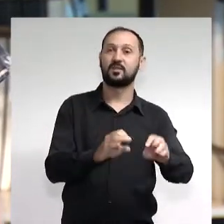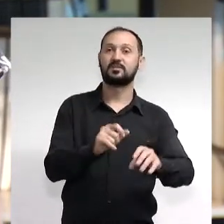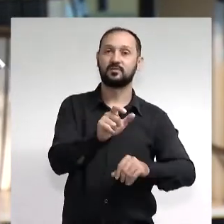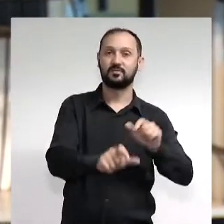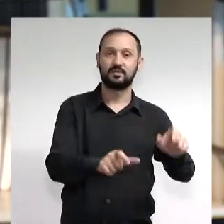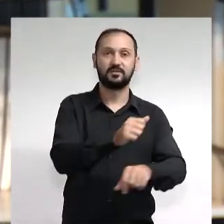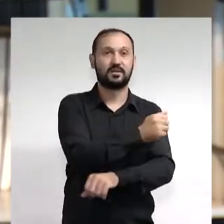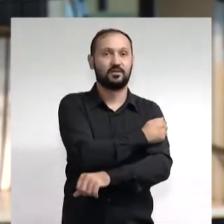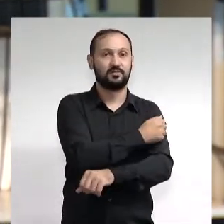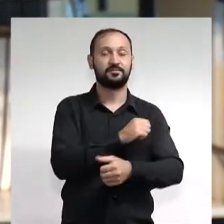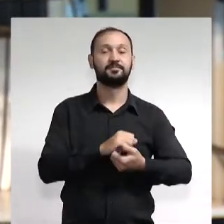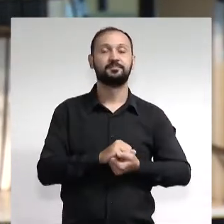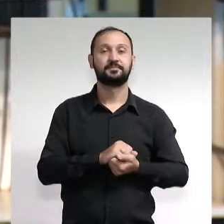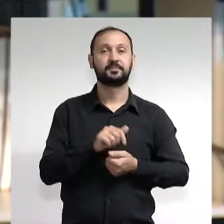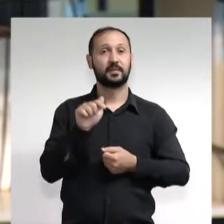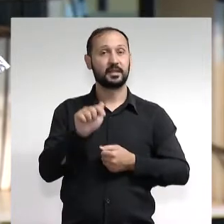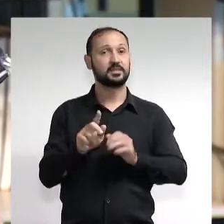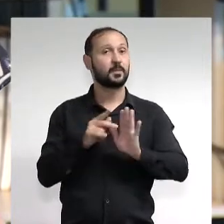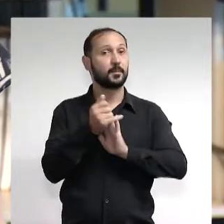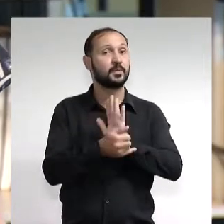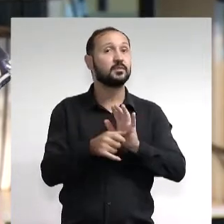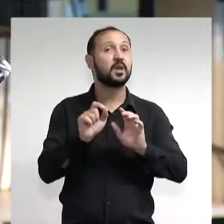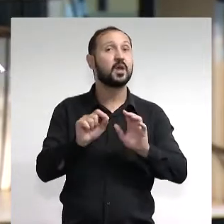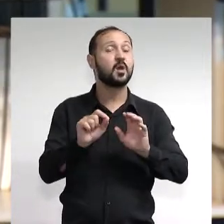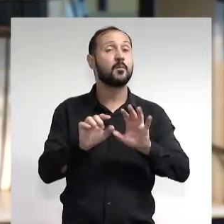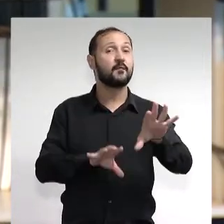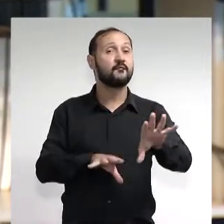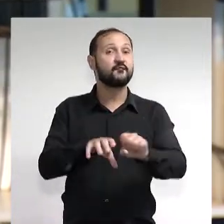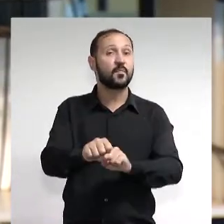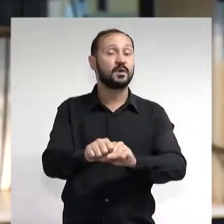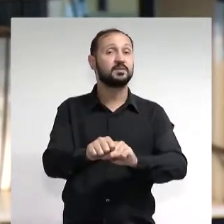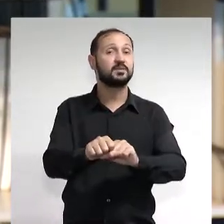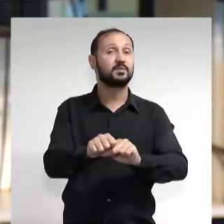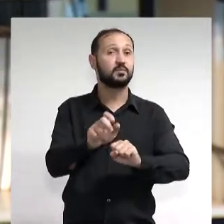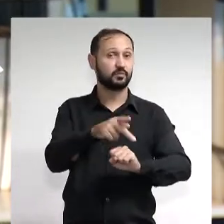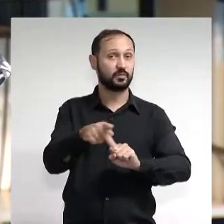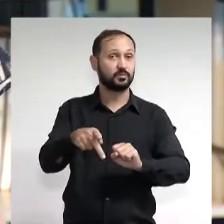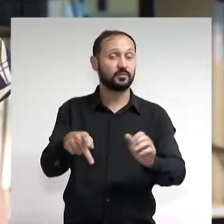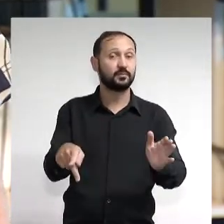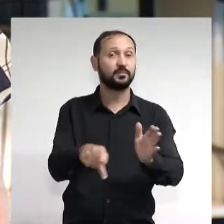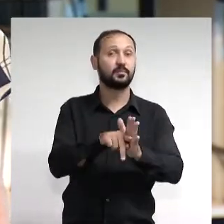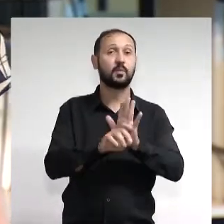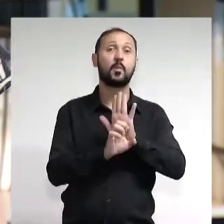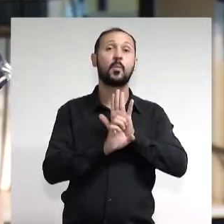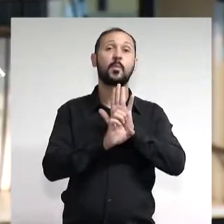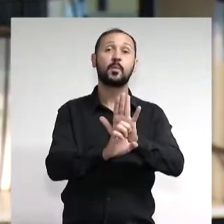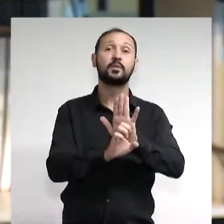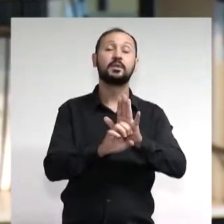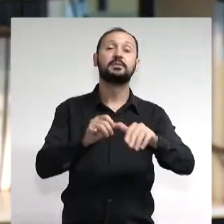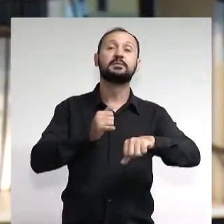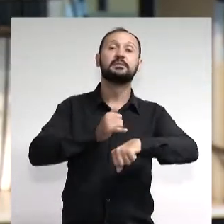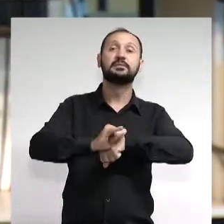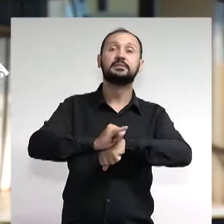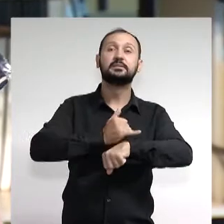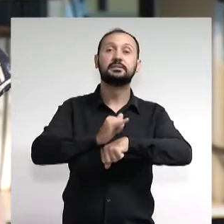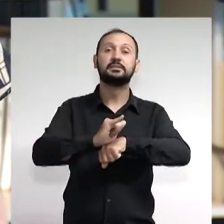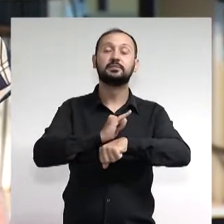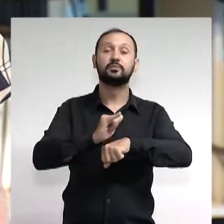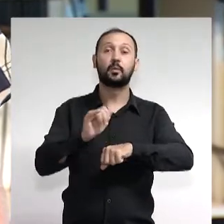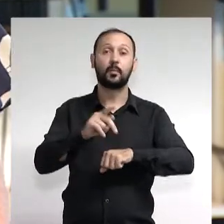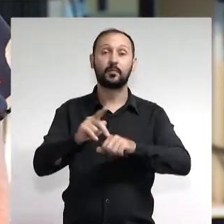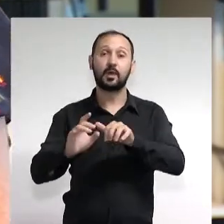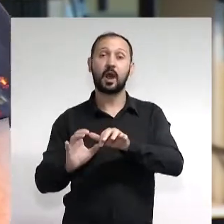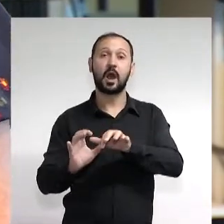alunos. Nesse caso específico desse projeto, há uma proposta de uma formação de professores no modelo, usando um modelo e uma estratégia